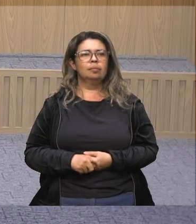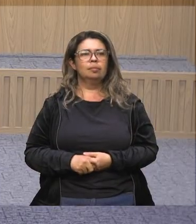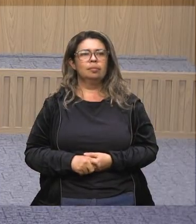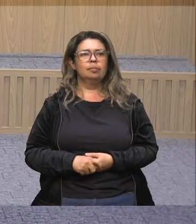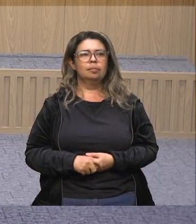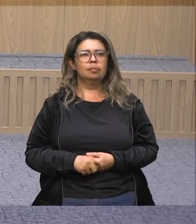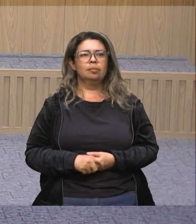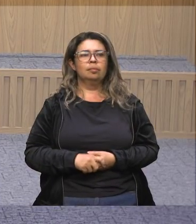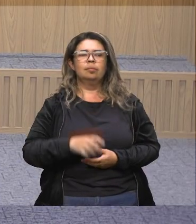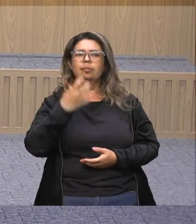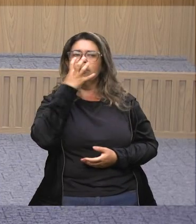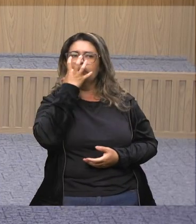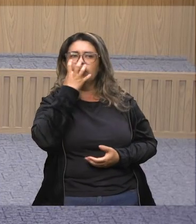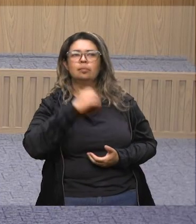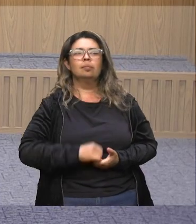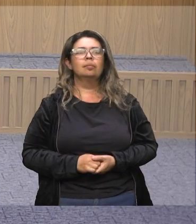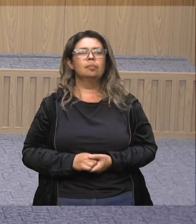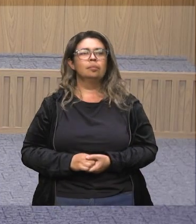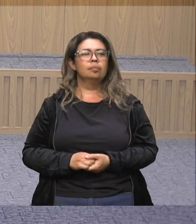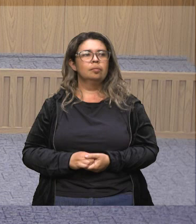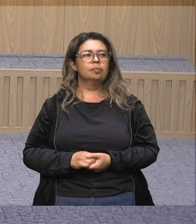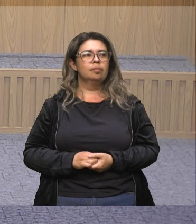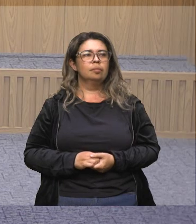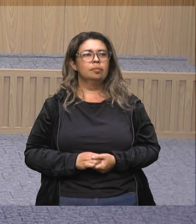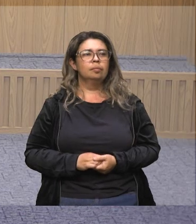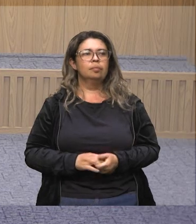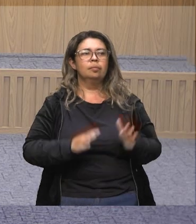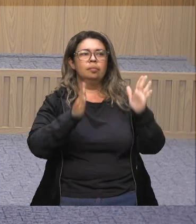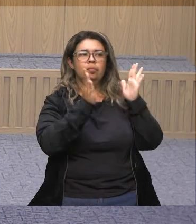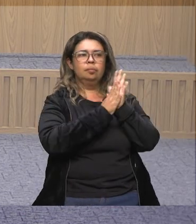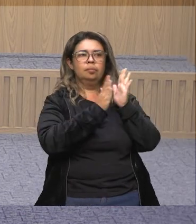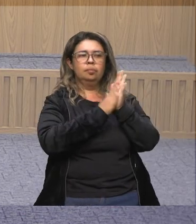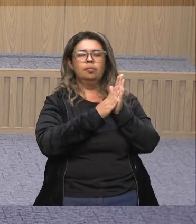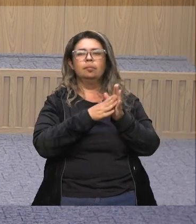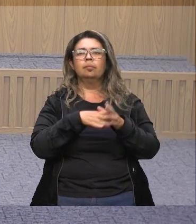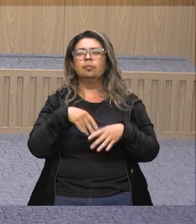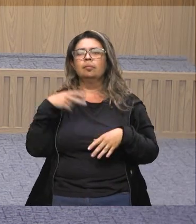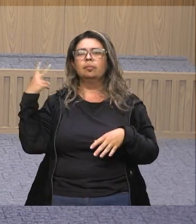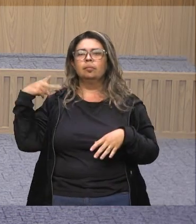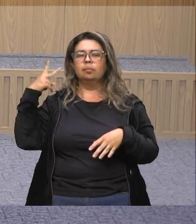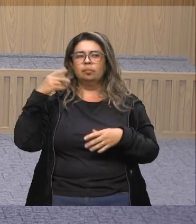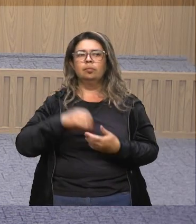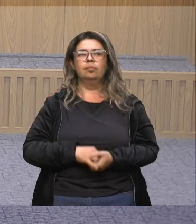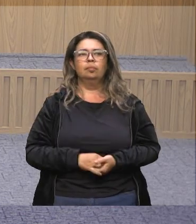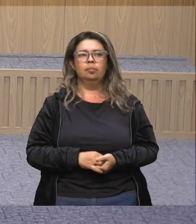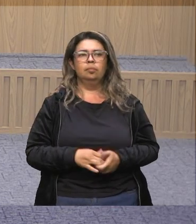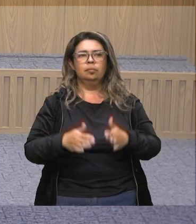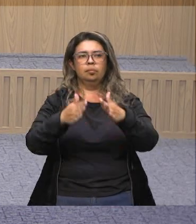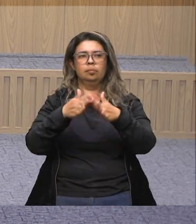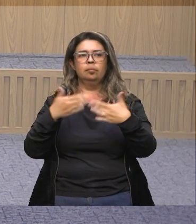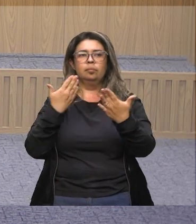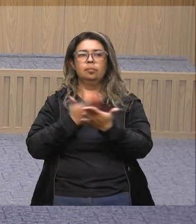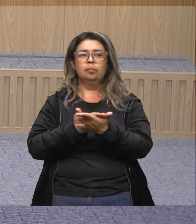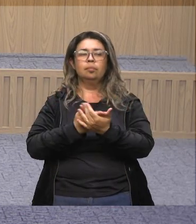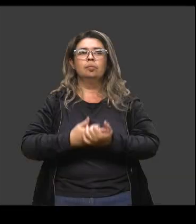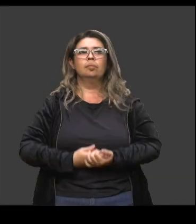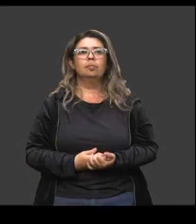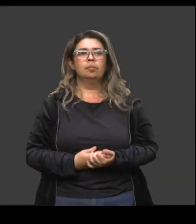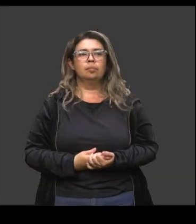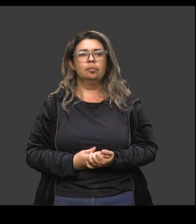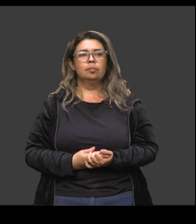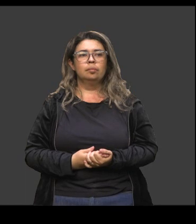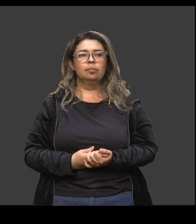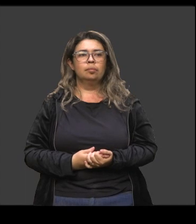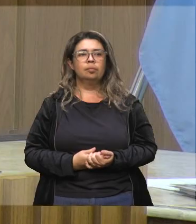ordem, vereador Alexandre Cachorrão. Gostaria de parabenizar o vereador pelo requerimento. Já